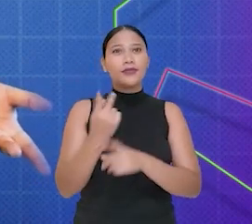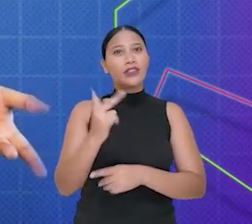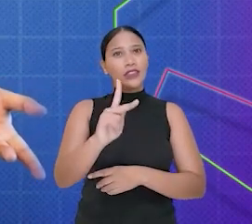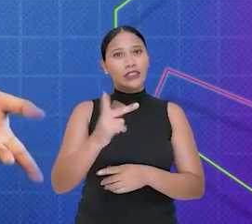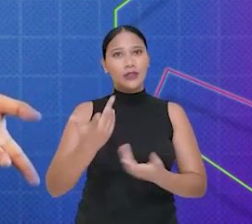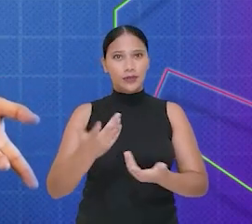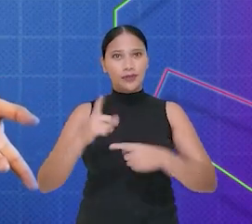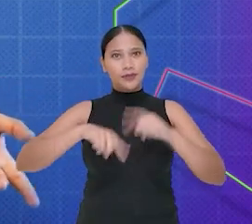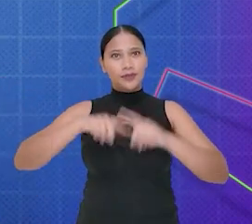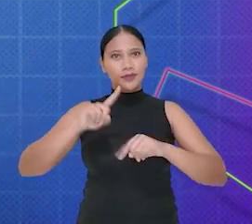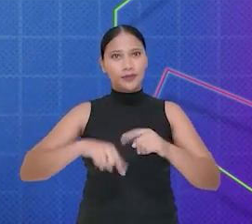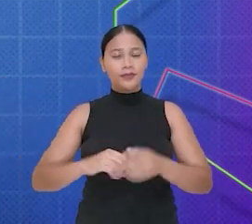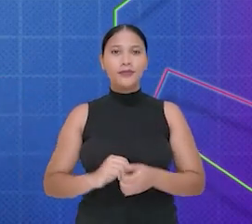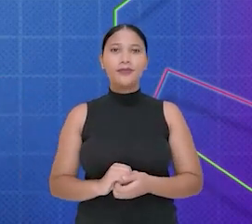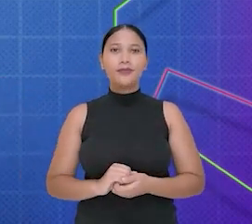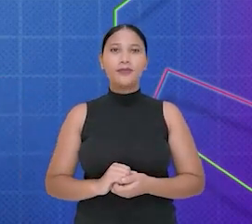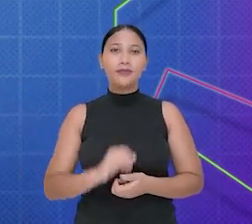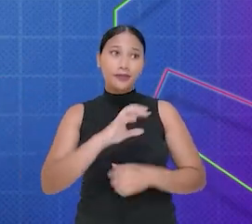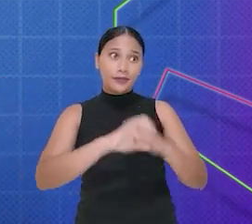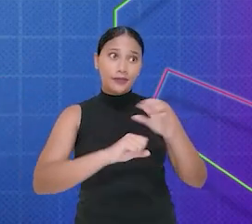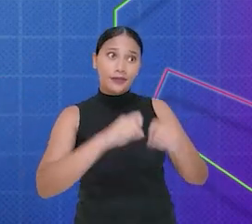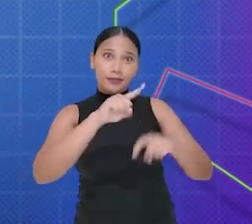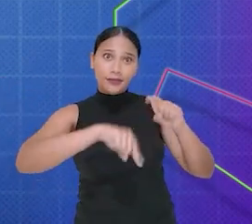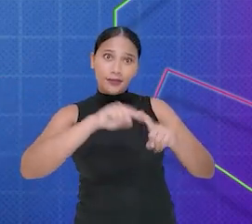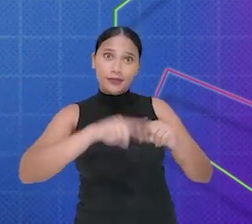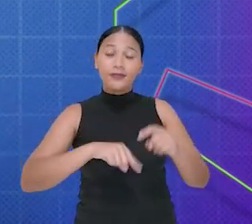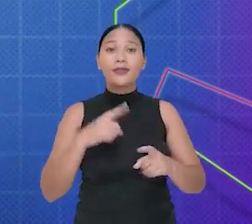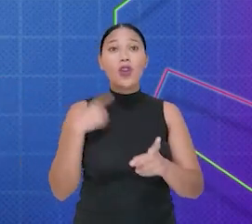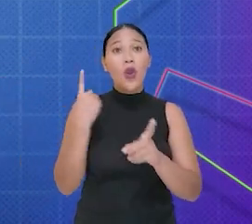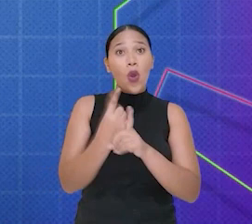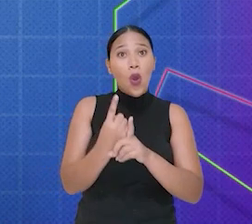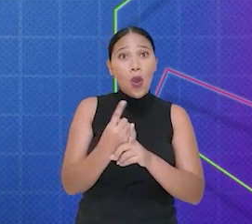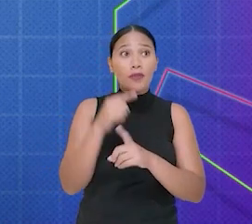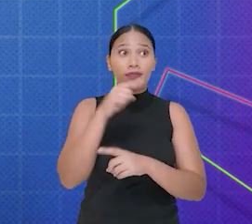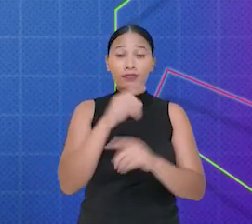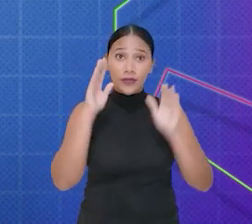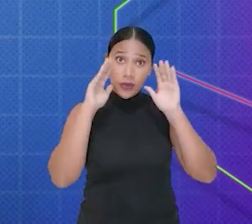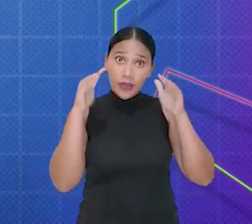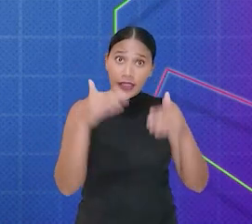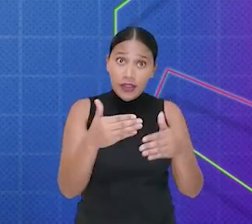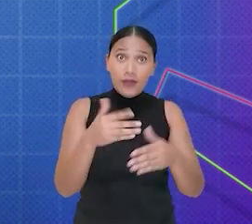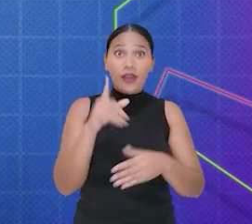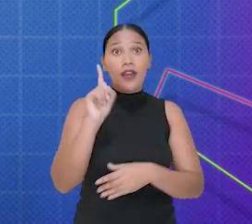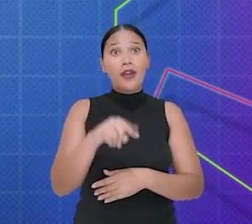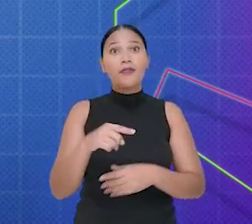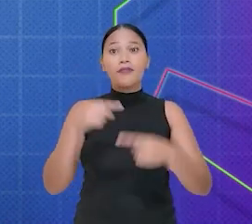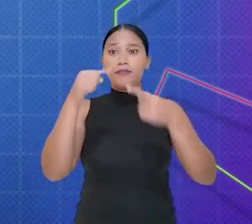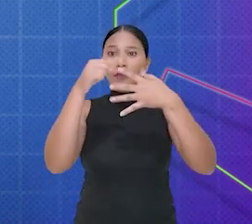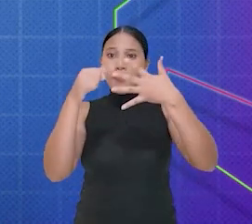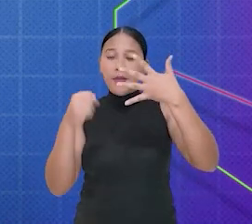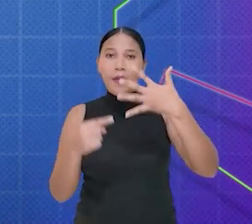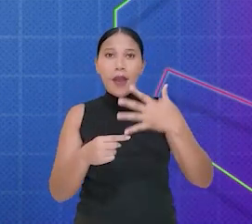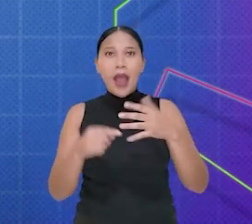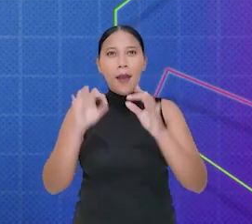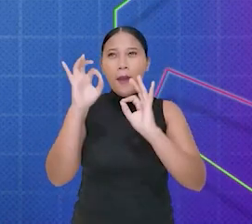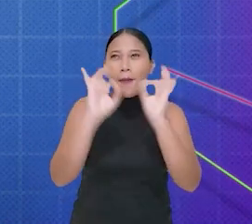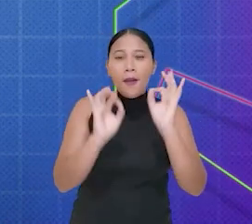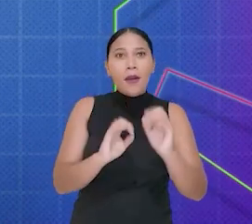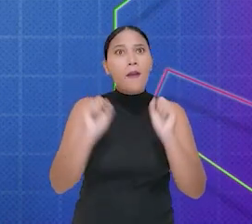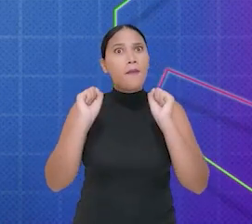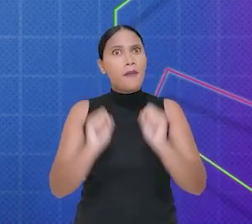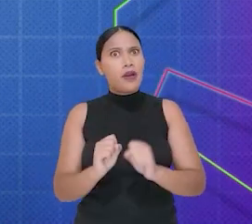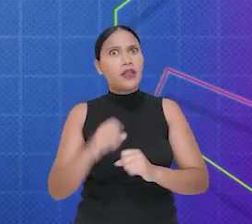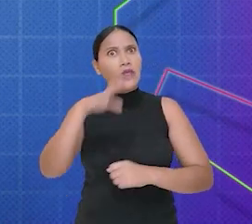facilite a localização dos seus arquivos. Busca de arquivos. Encontrar um arquivo específico em um grande conjunto de